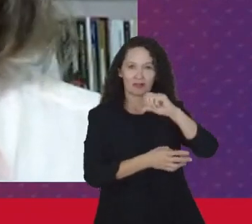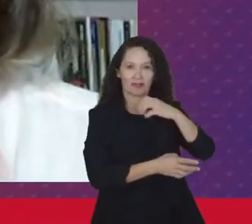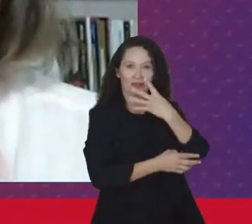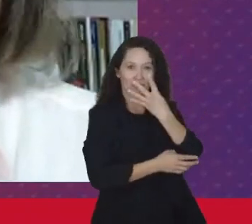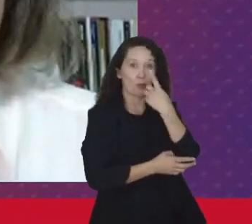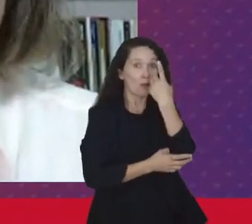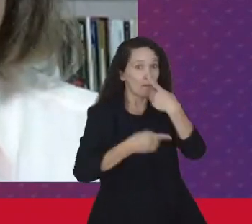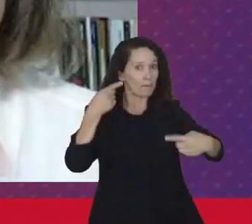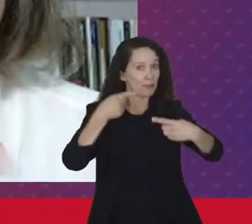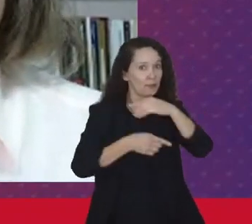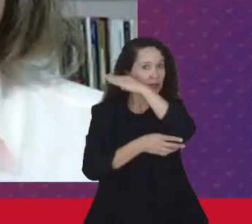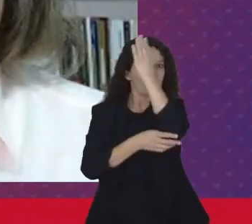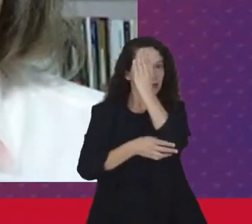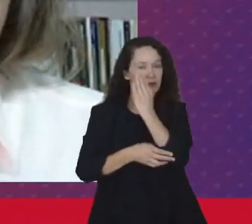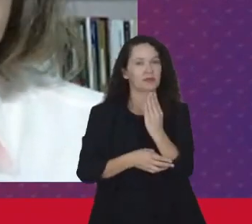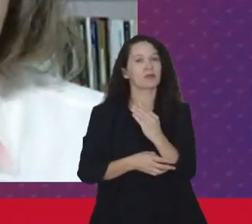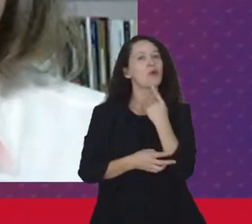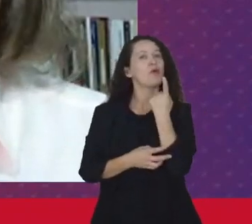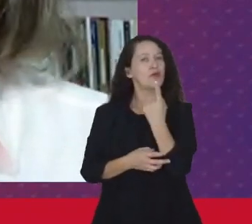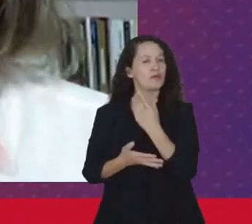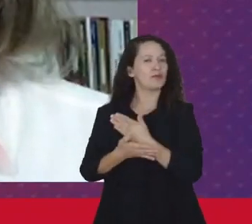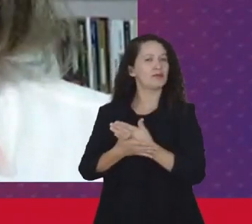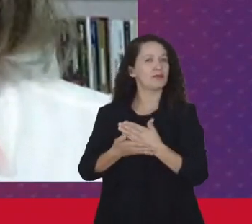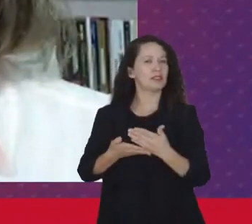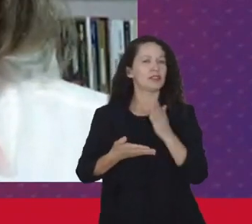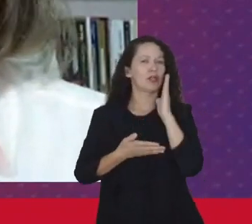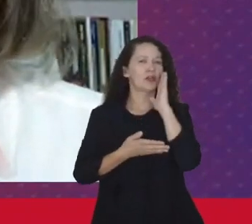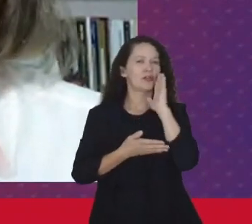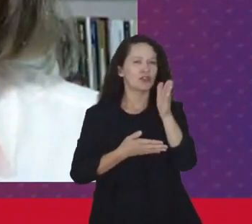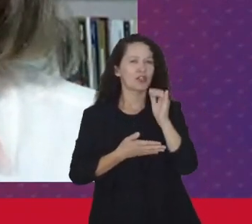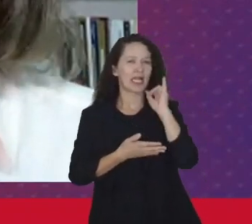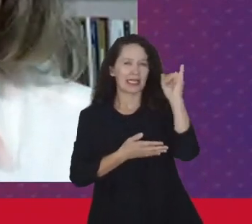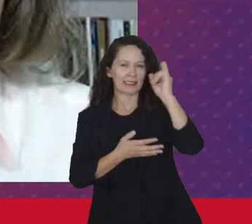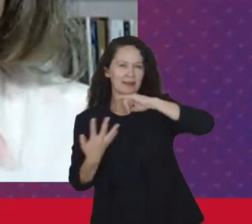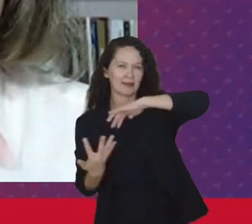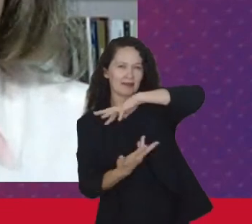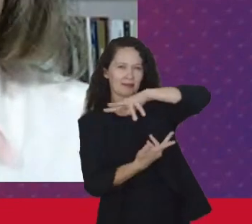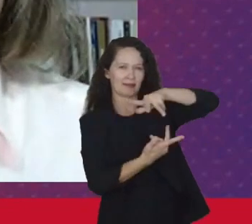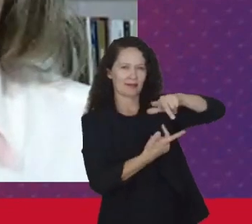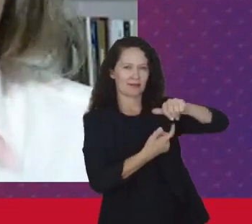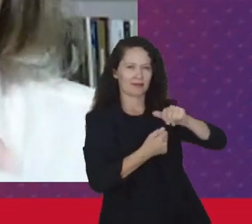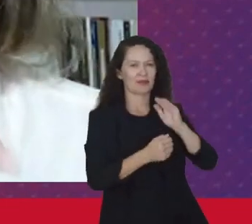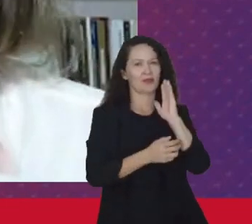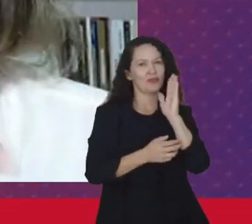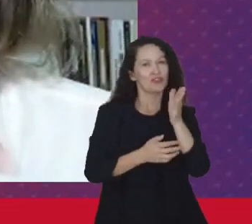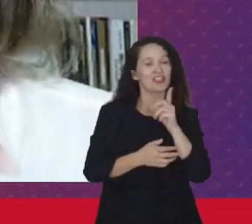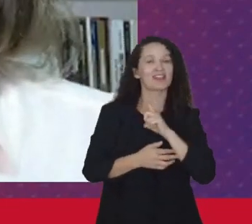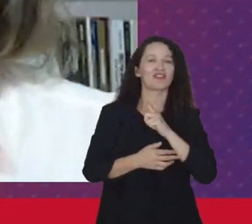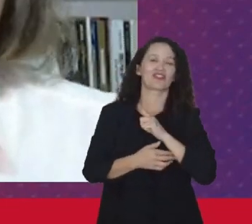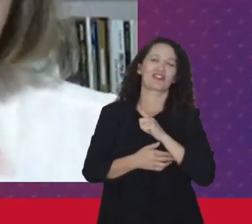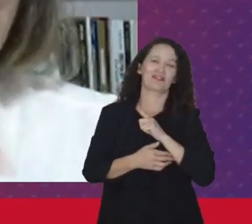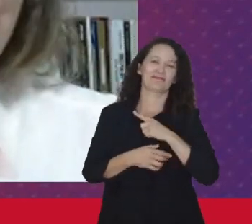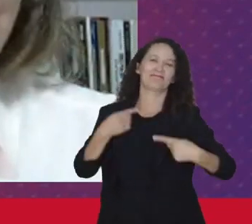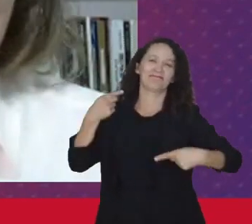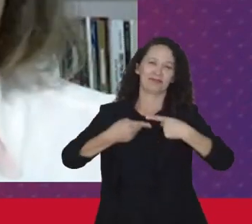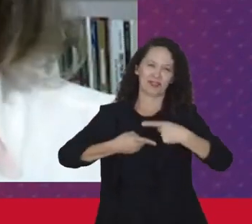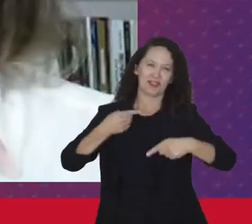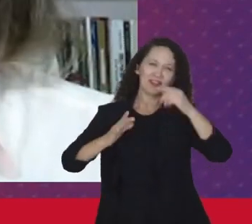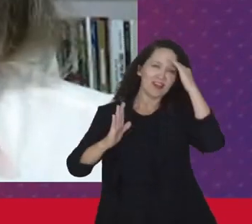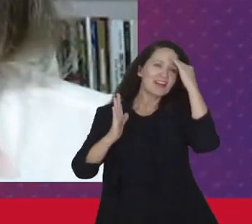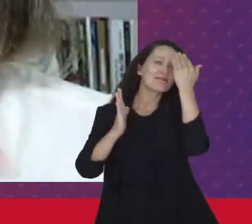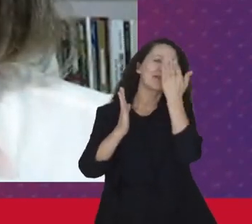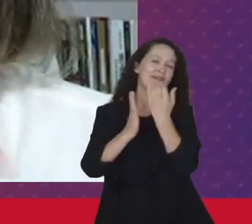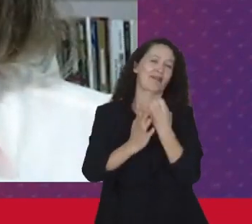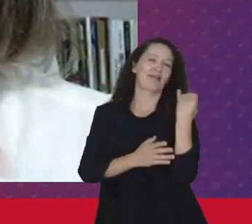uma política nacional, quando já internacionalmente já se reconhecia